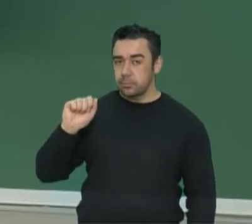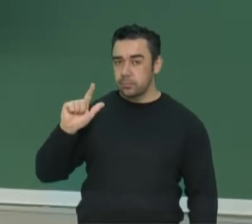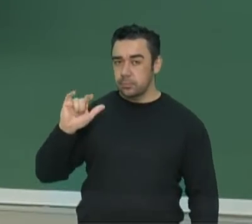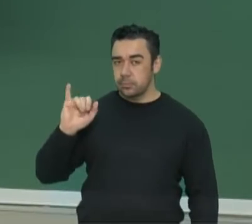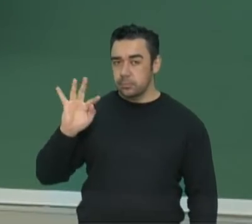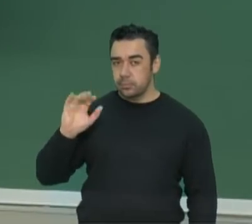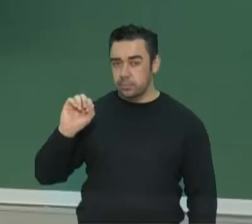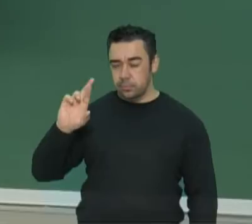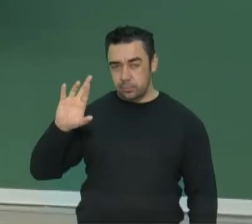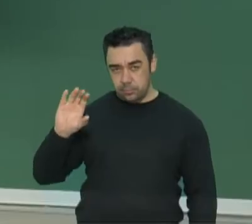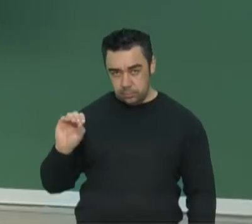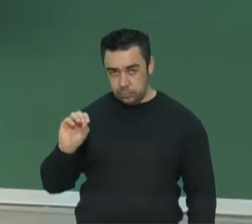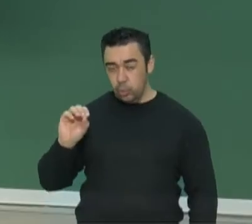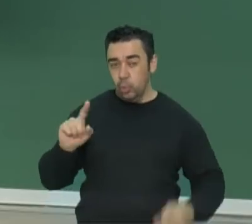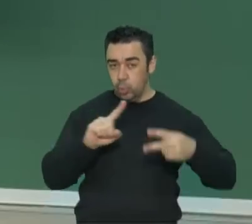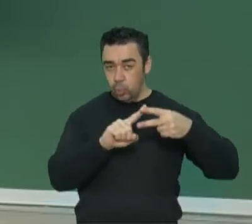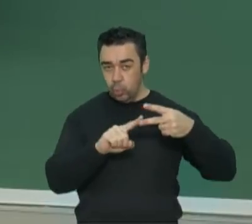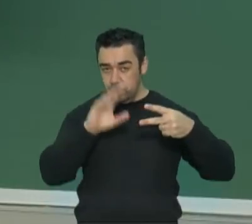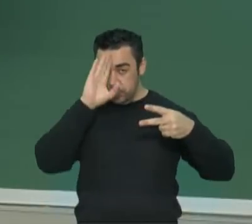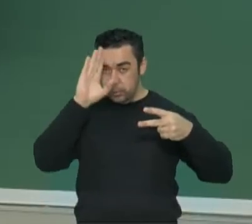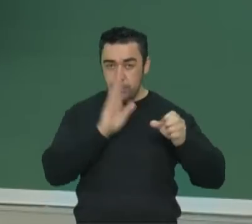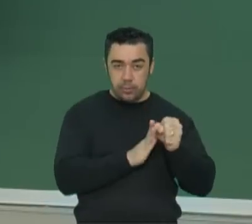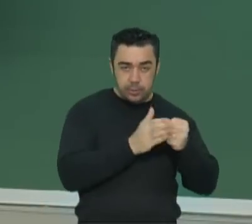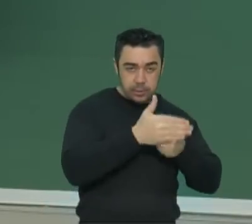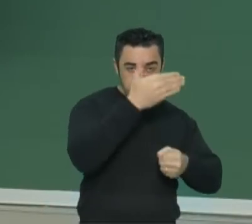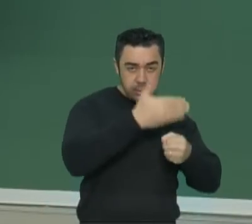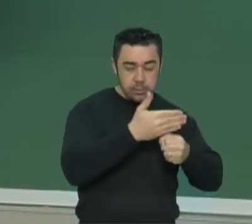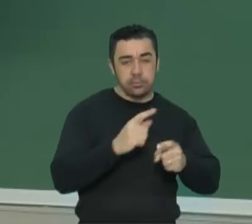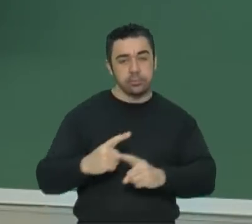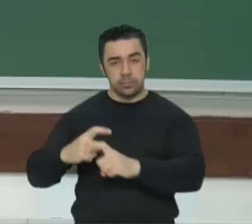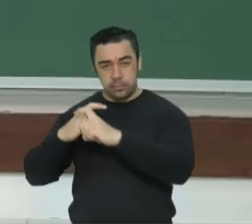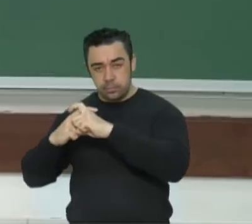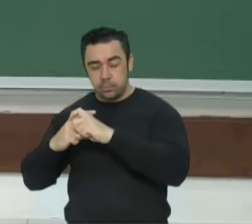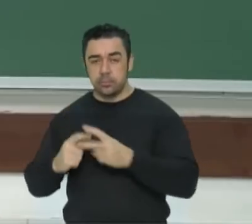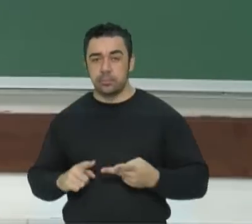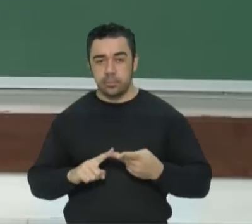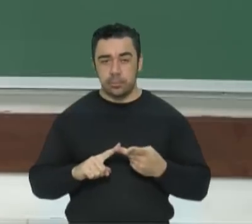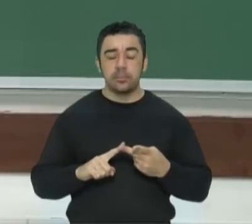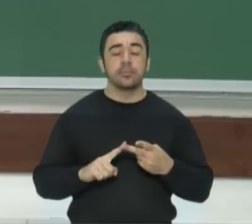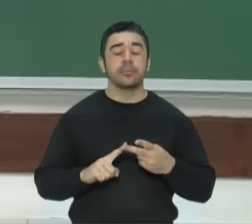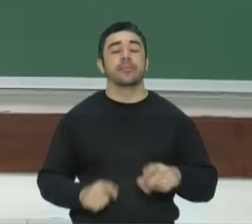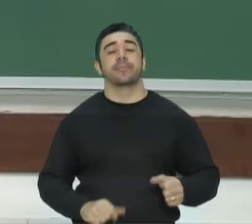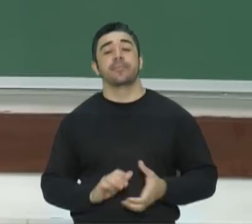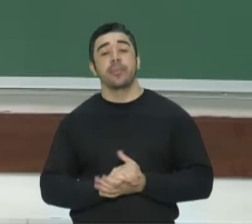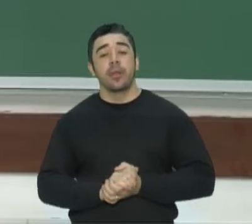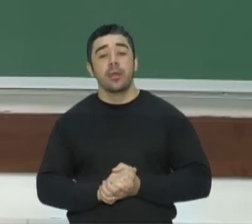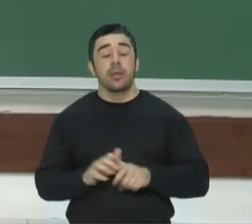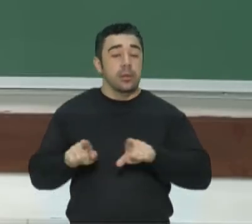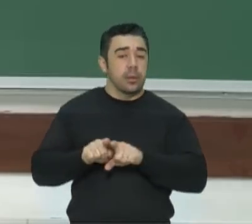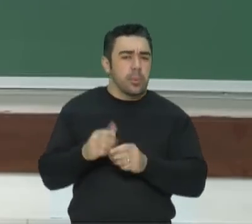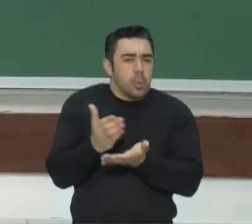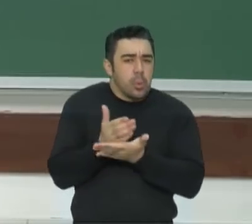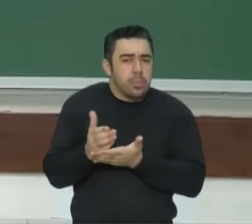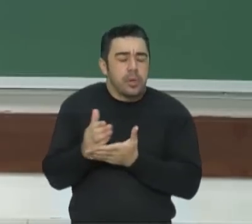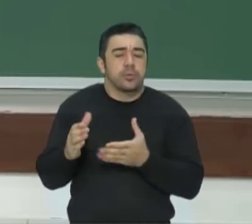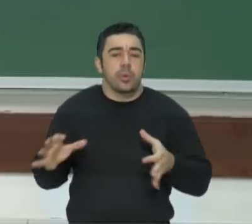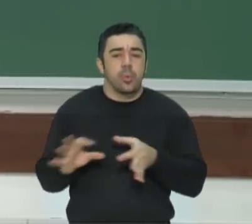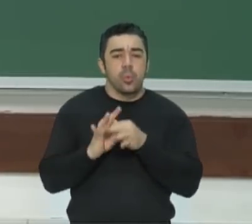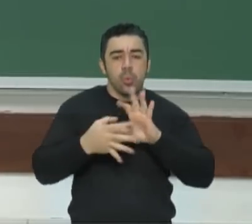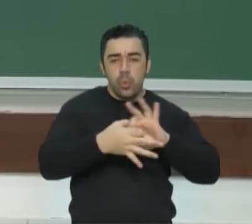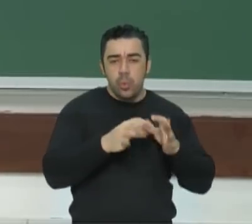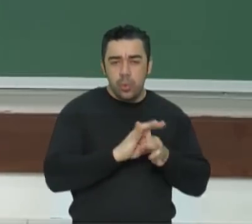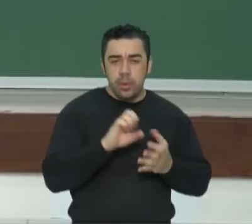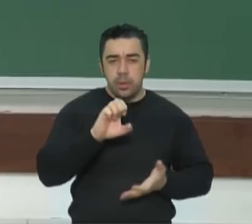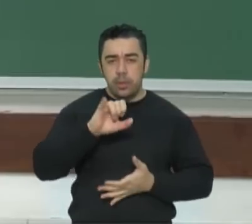dois, fascismo e nazismo. Ainda, você revisou a formação do eixo e o